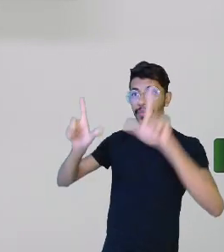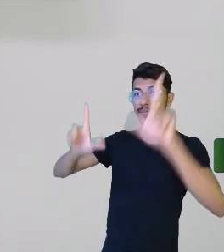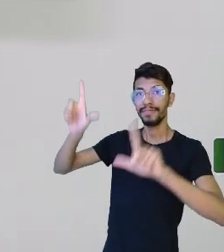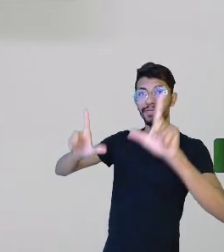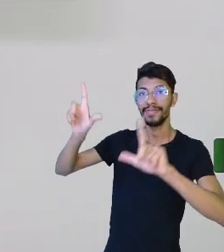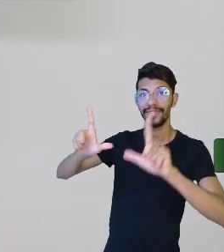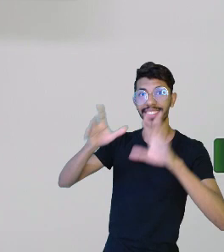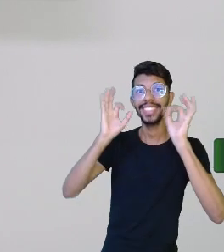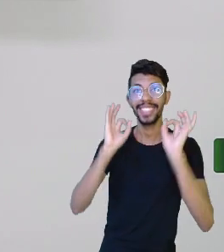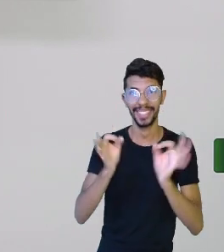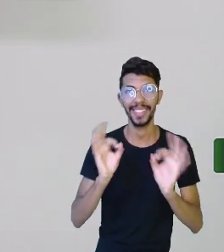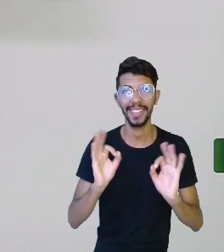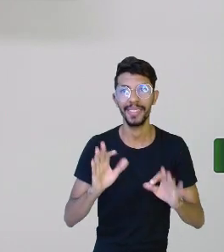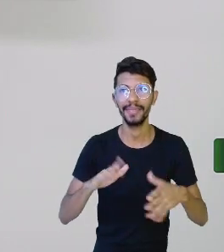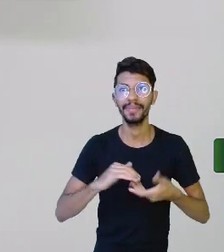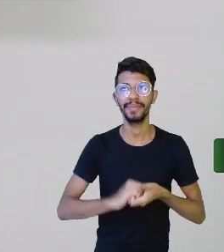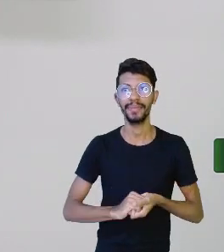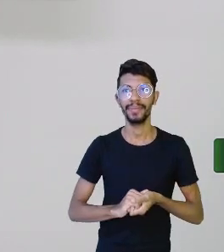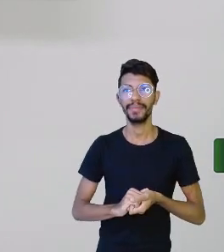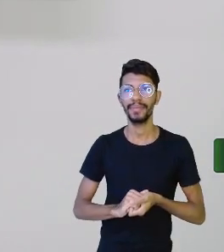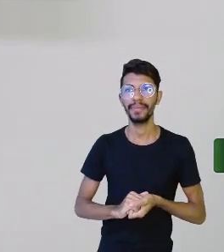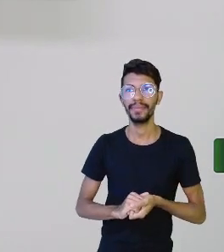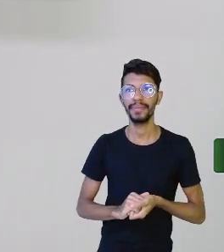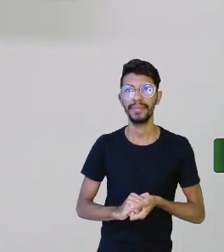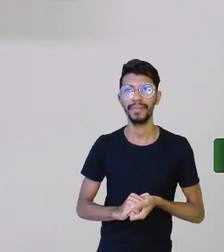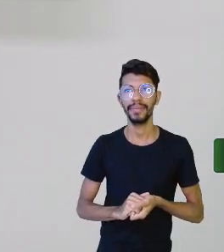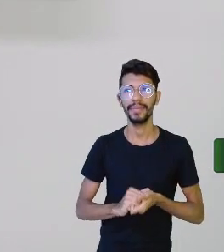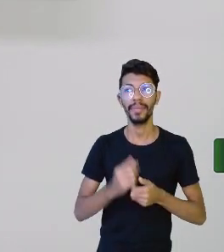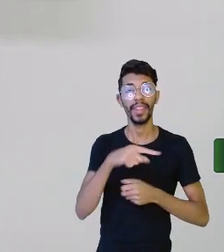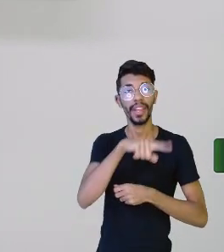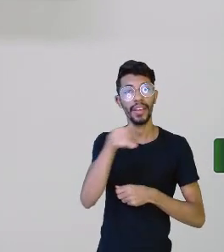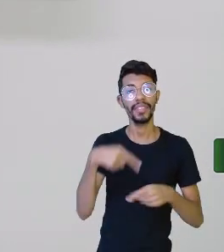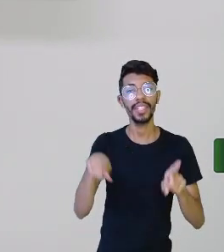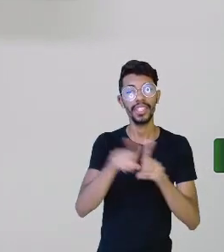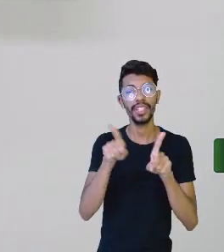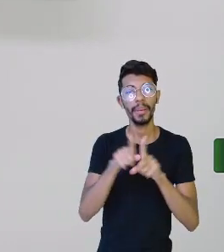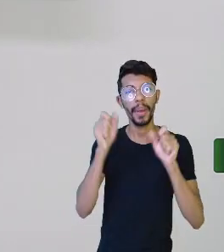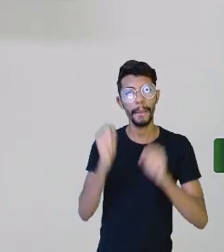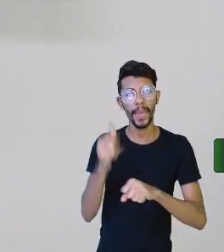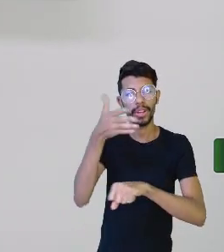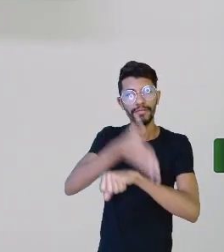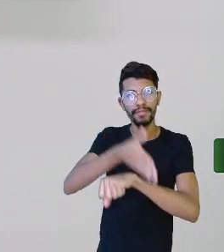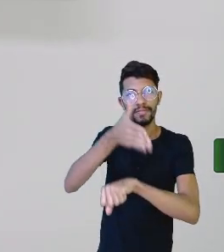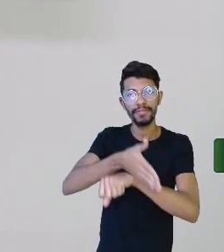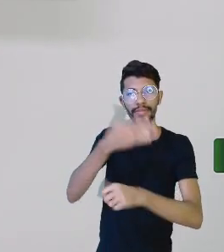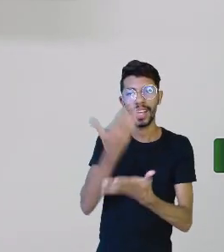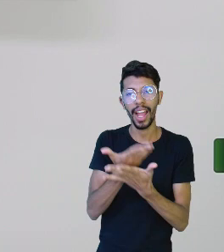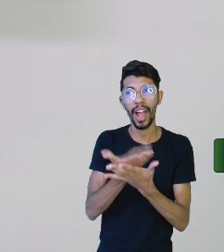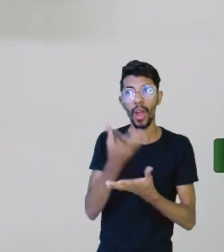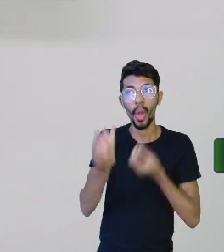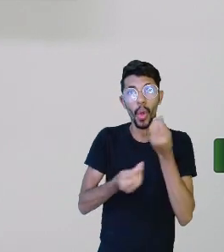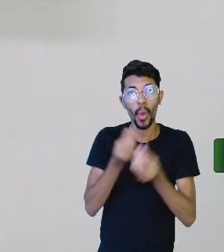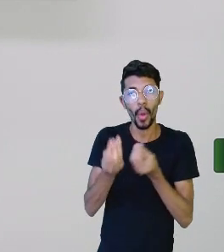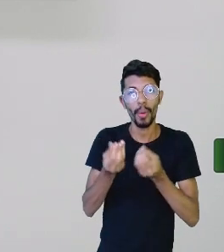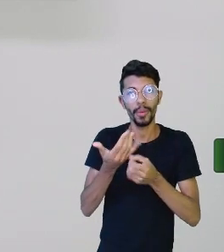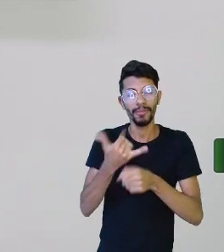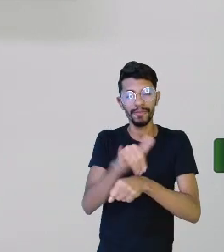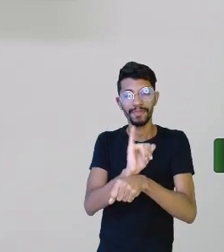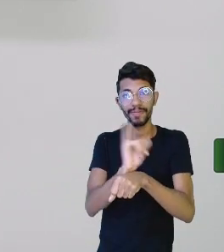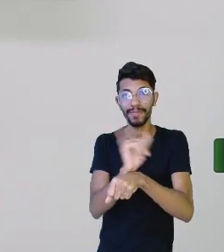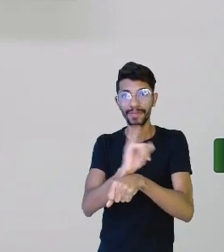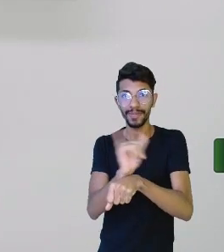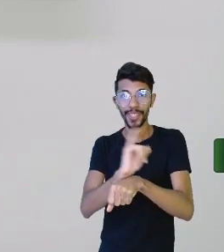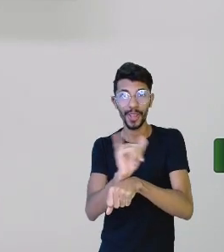mesmo. E vocês podem também acessar as aulas pelo canal do